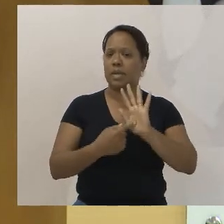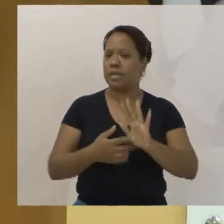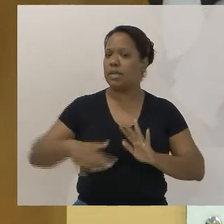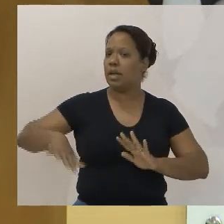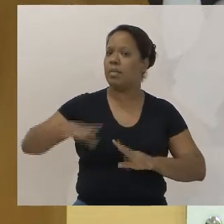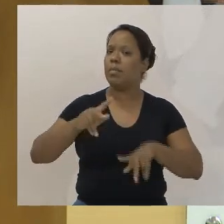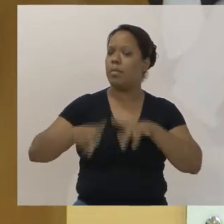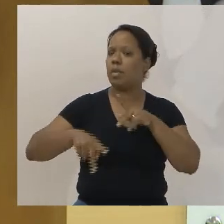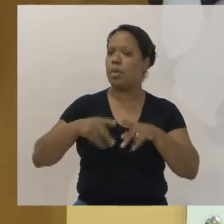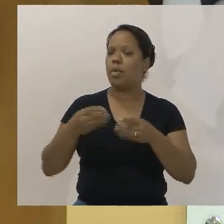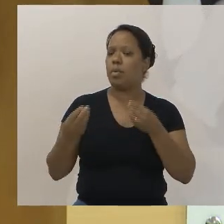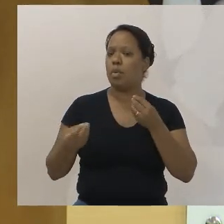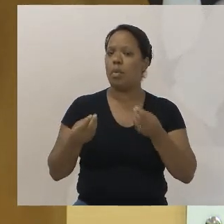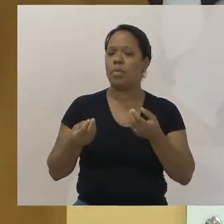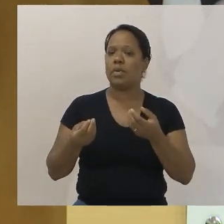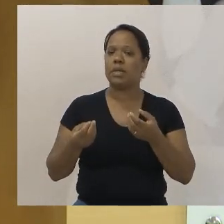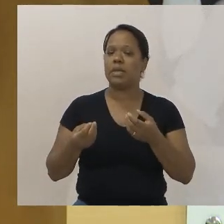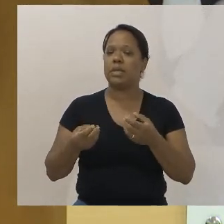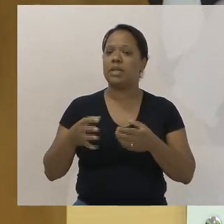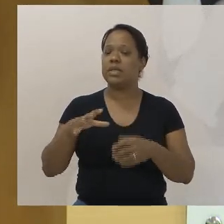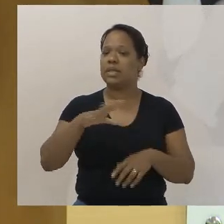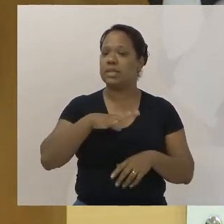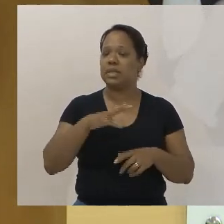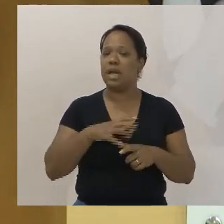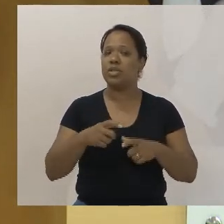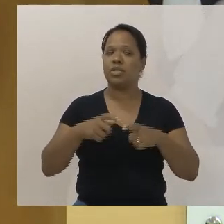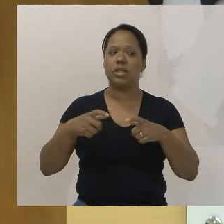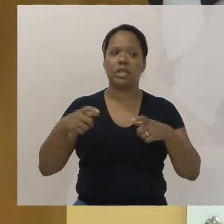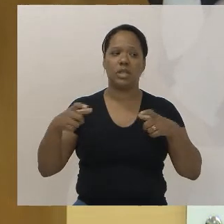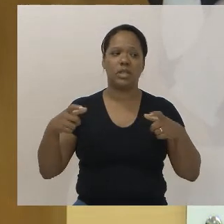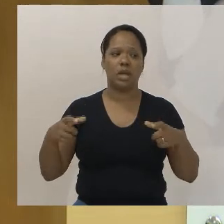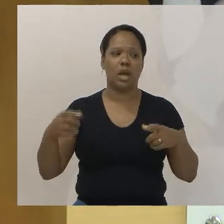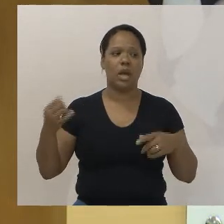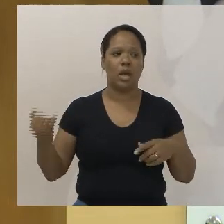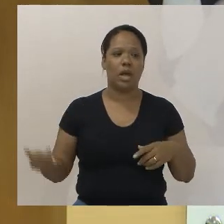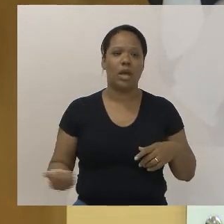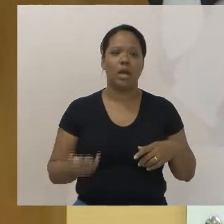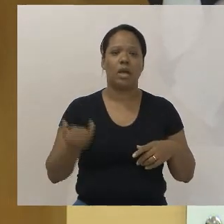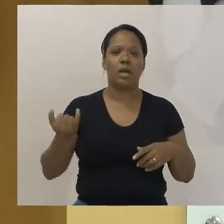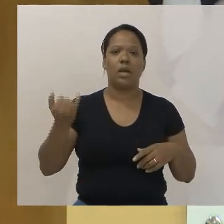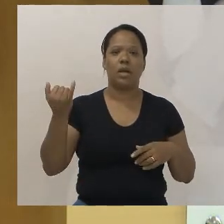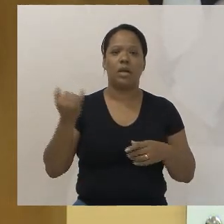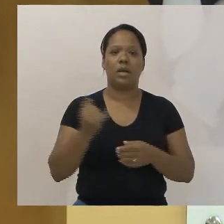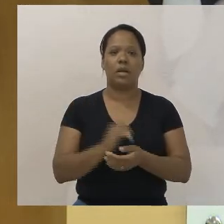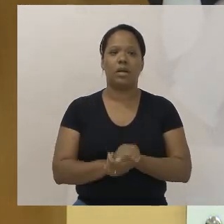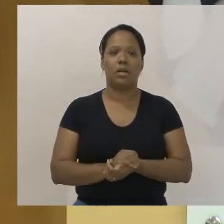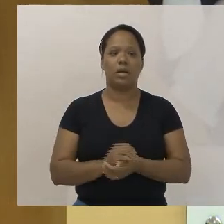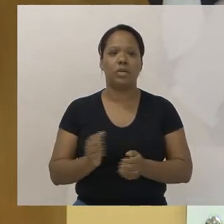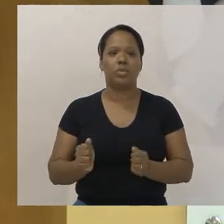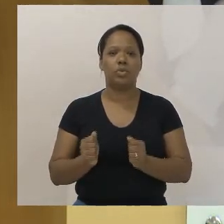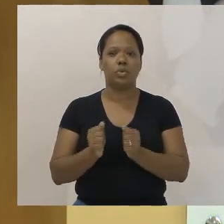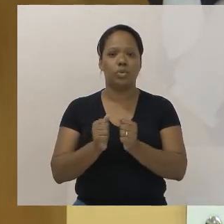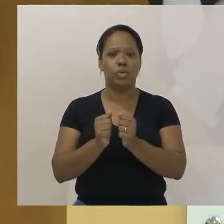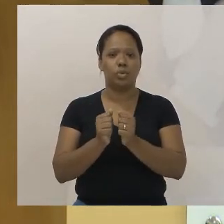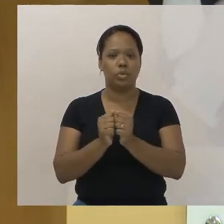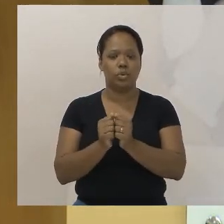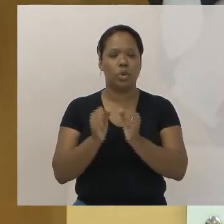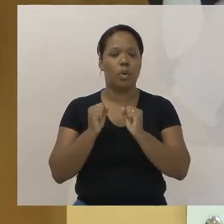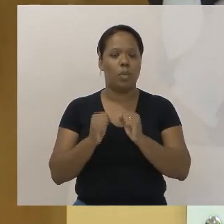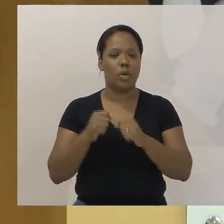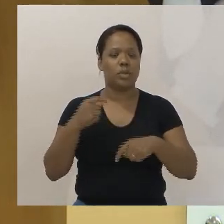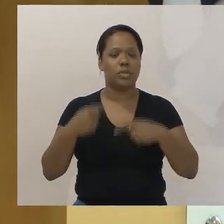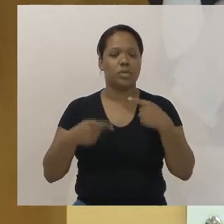de que forma que nós queremos que cresça a nossa cidade mas a importância de que a gente esteja junto para que a gente possa